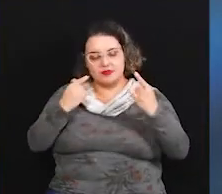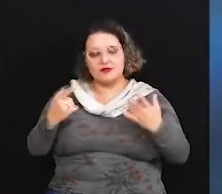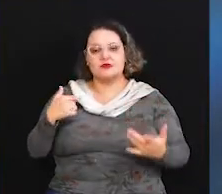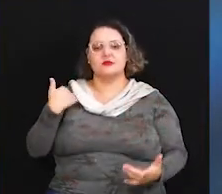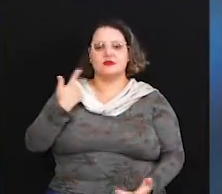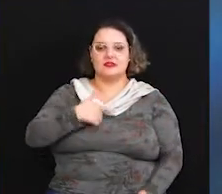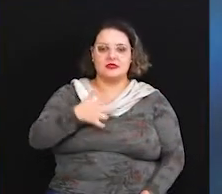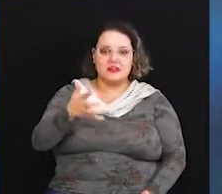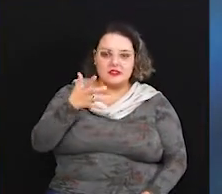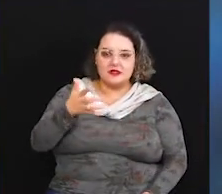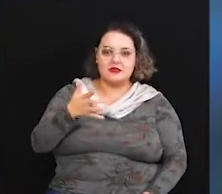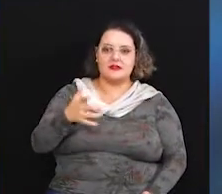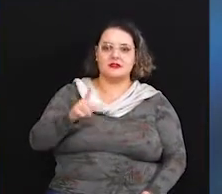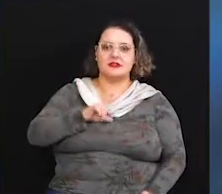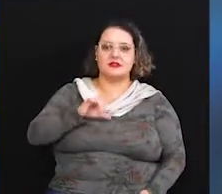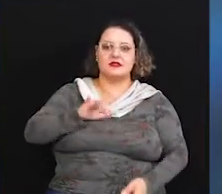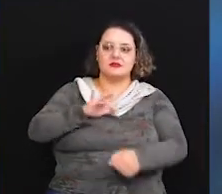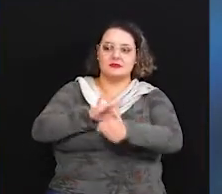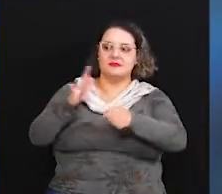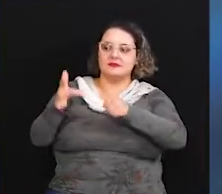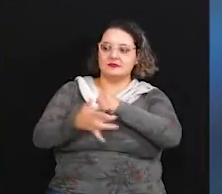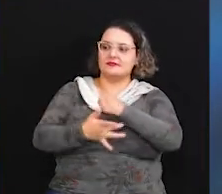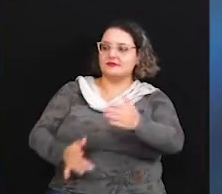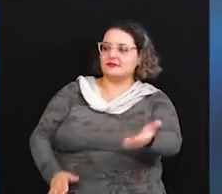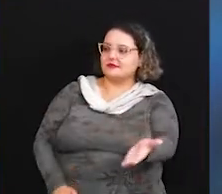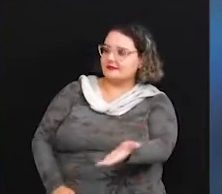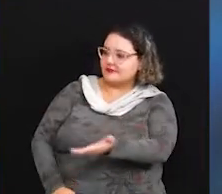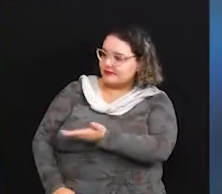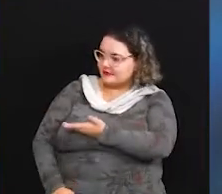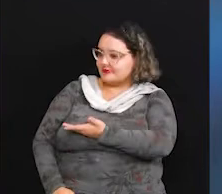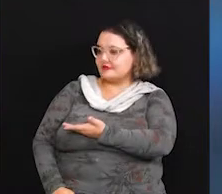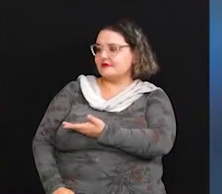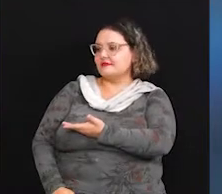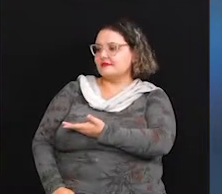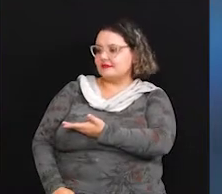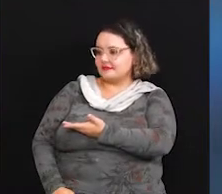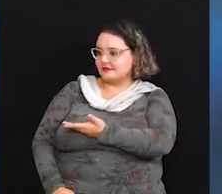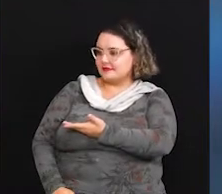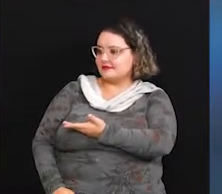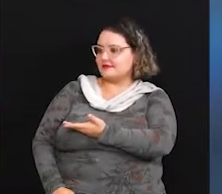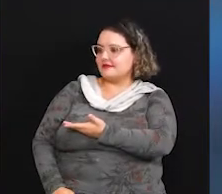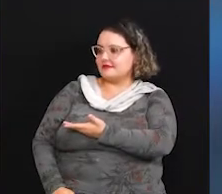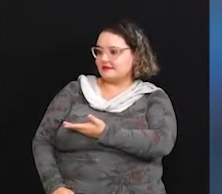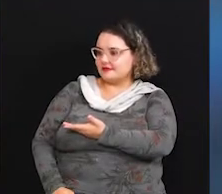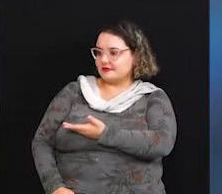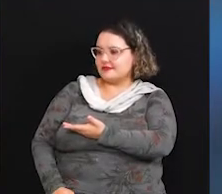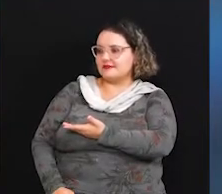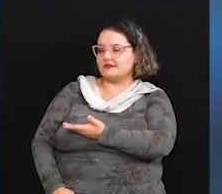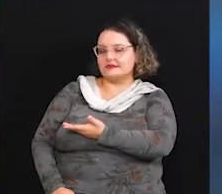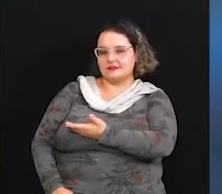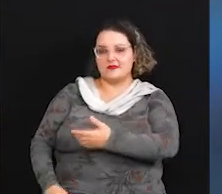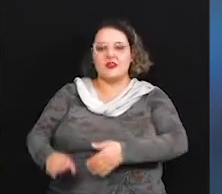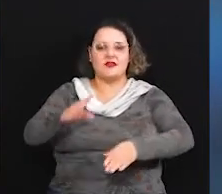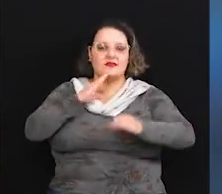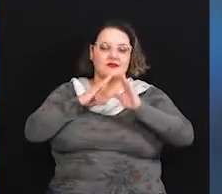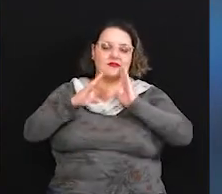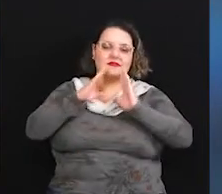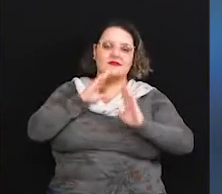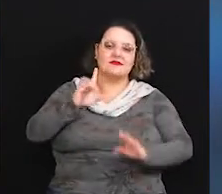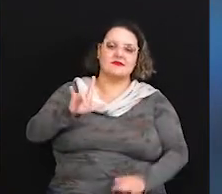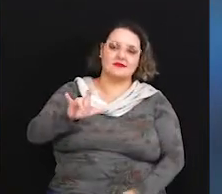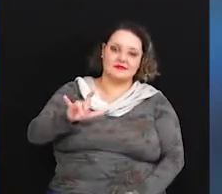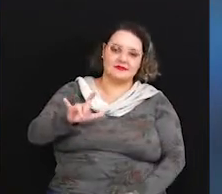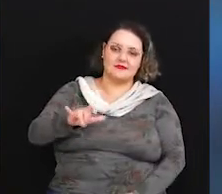interessam. Nós temos as nossas mídias sociais, nós temos página no Facebook e estamos no Instagram. Então, é